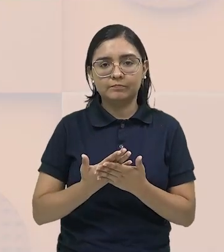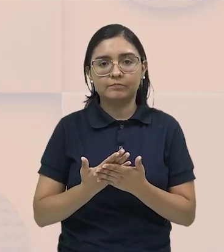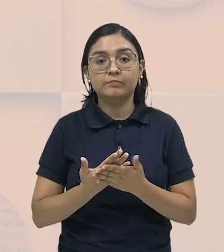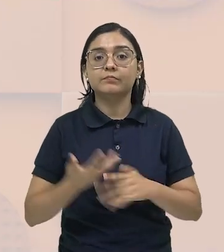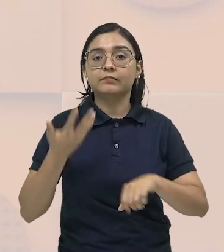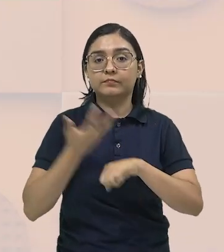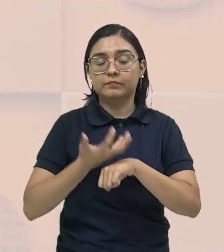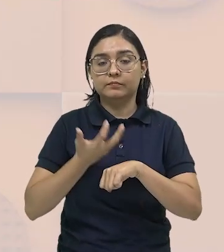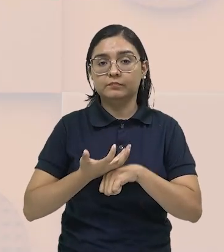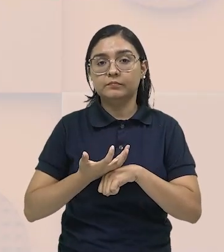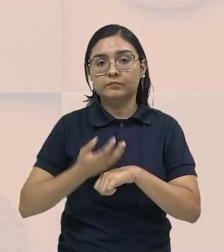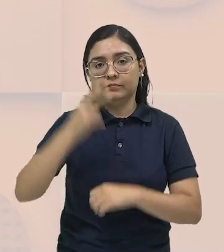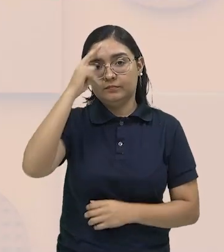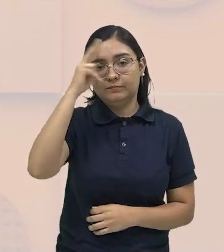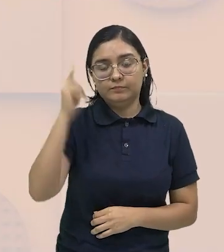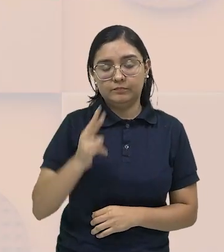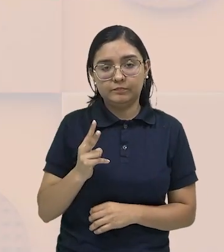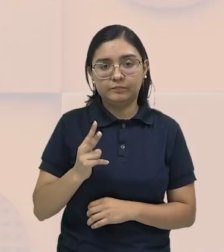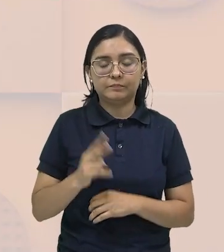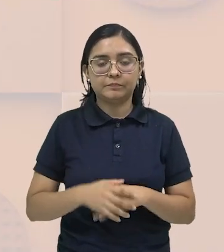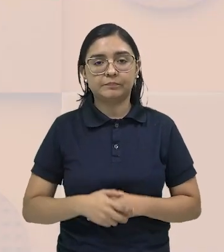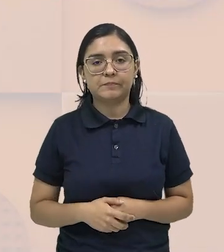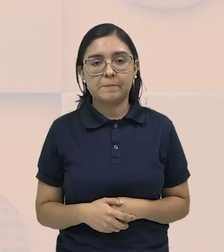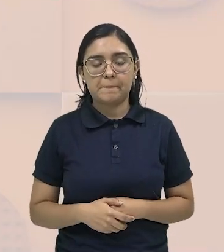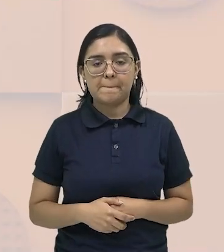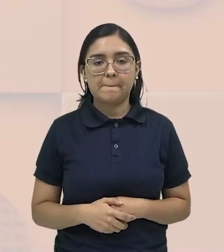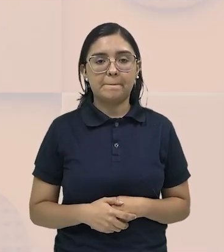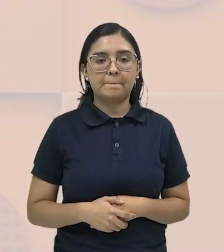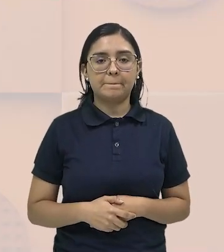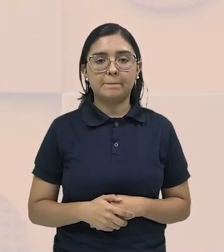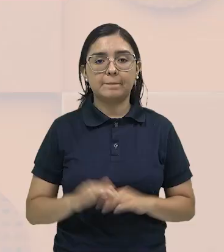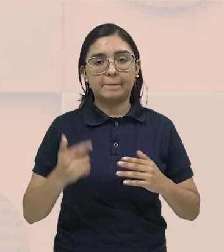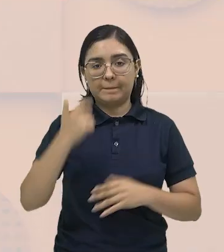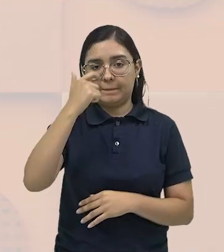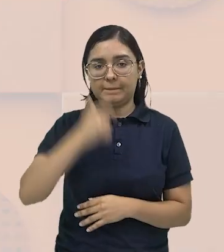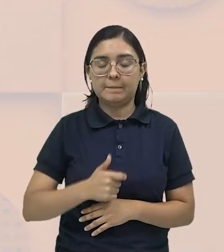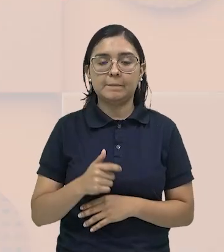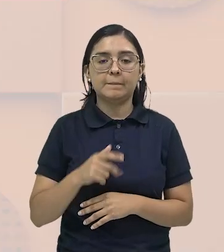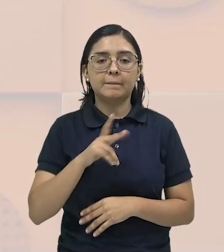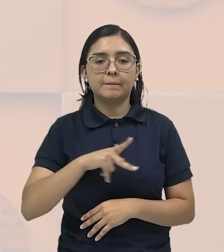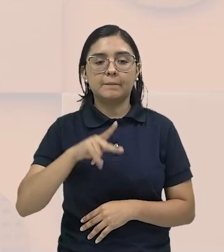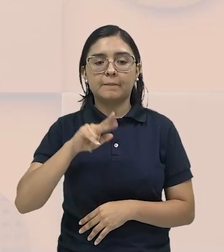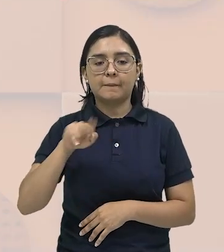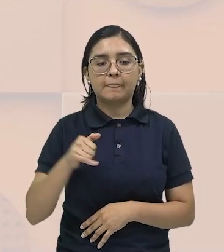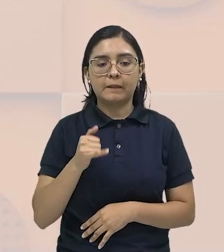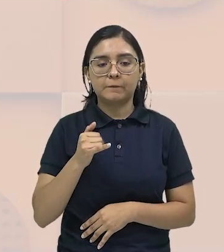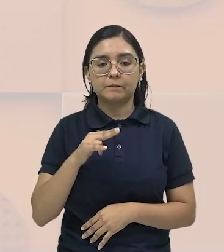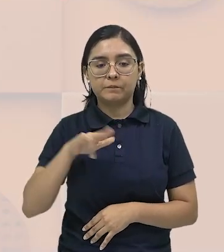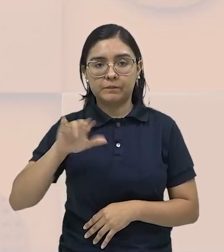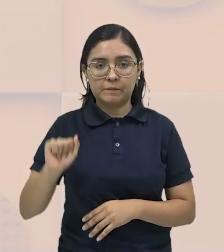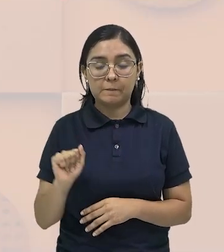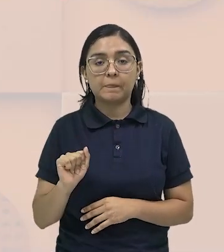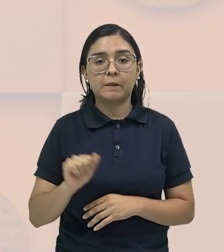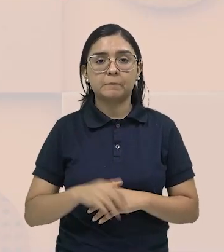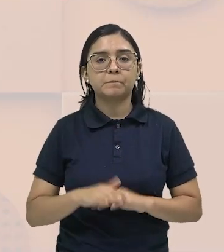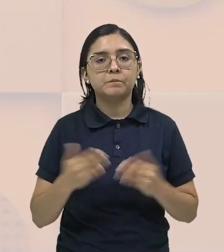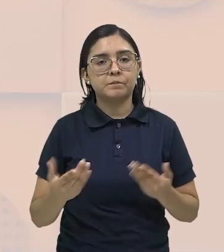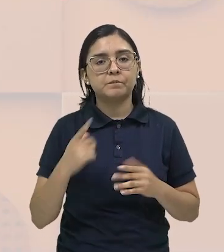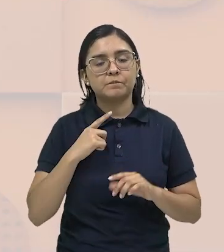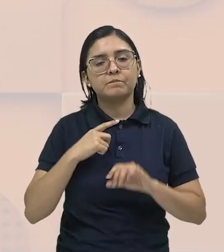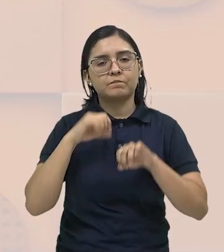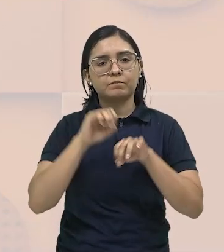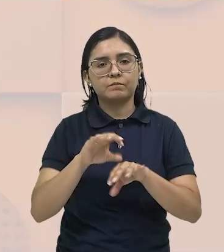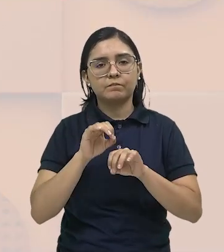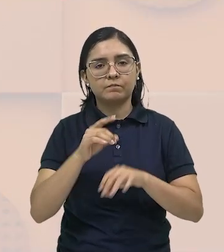melhor componente de todos, o componente de História. Eu sou a professora Júlia Nascimento e serei responsável por levá-los